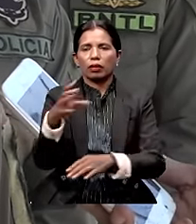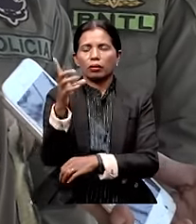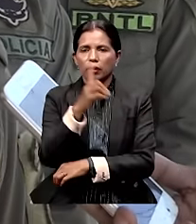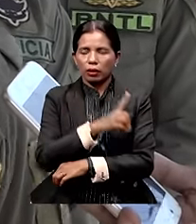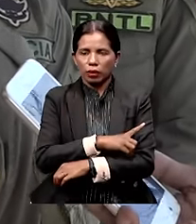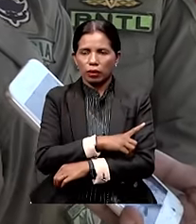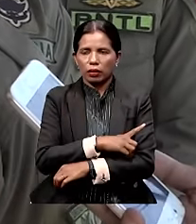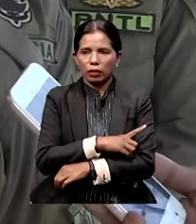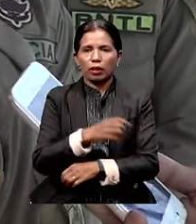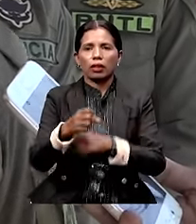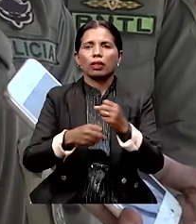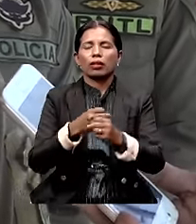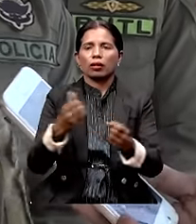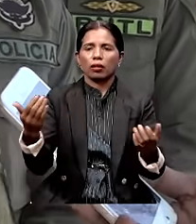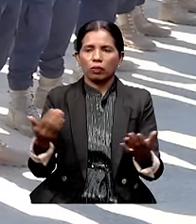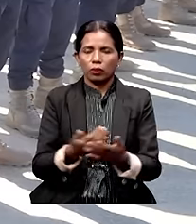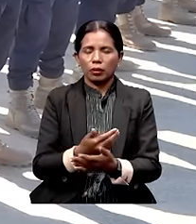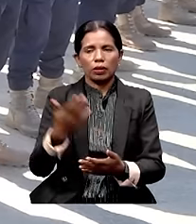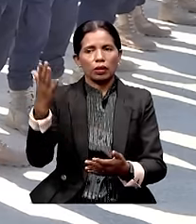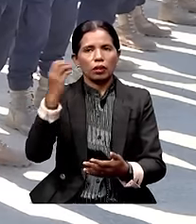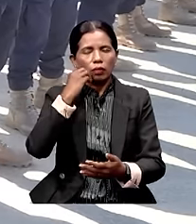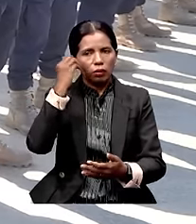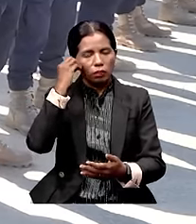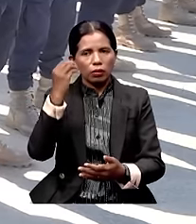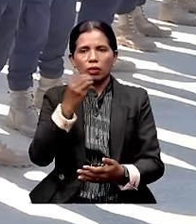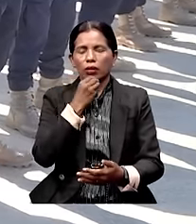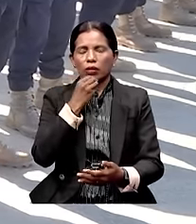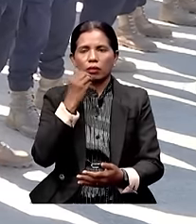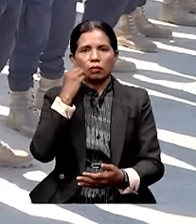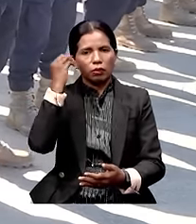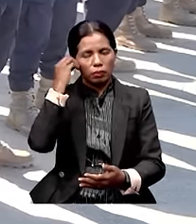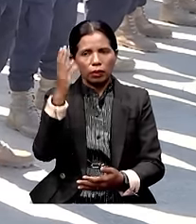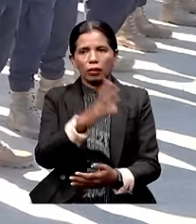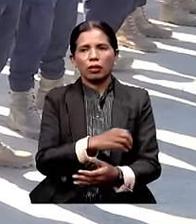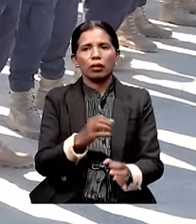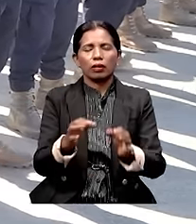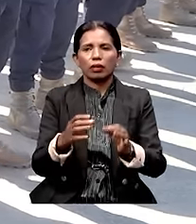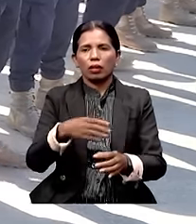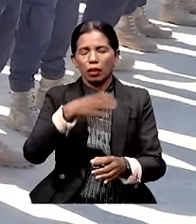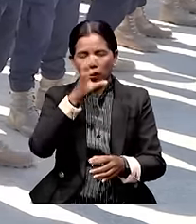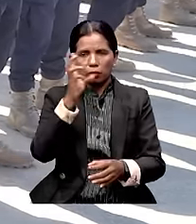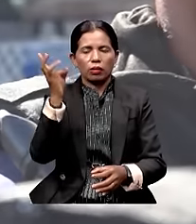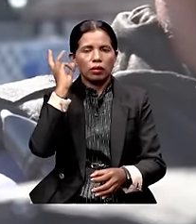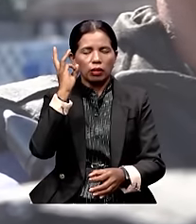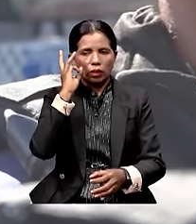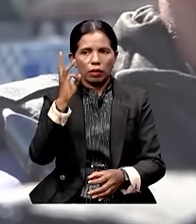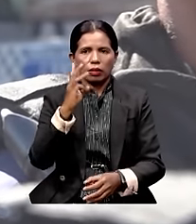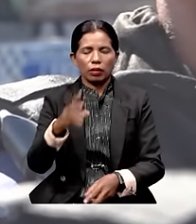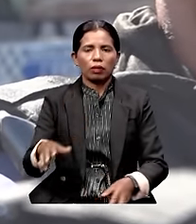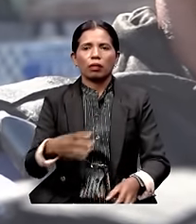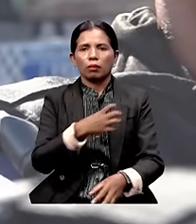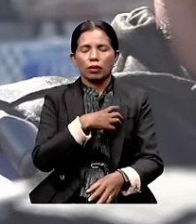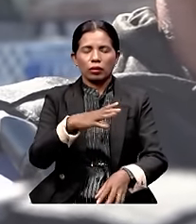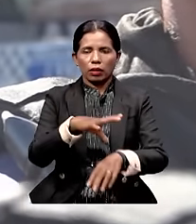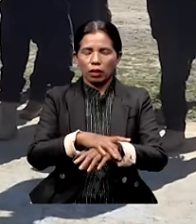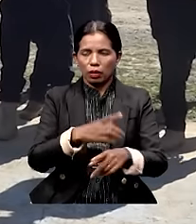Tinanfon bele ir a uma han remo ir a uma mas e quando remo fali ir a dalan liron e a polícia sai foto